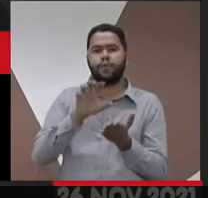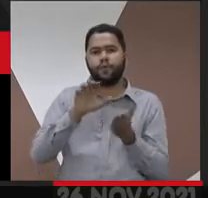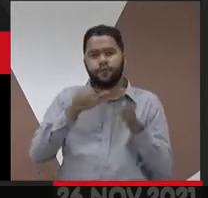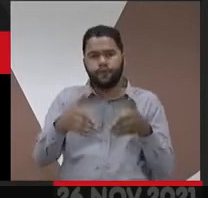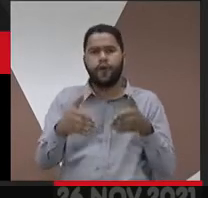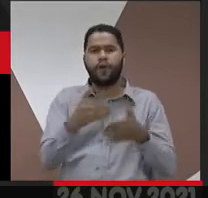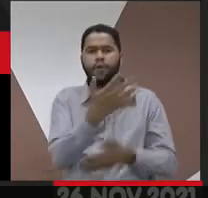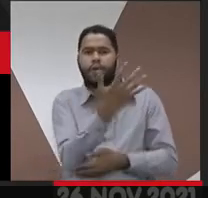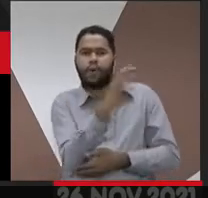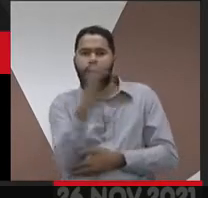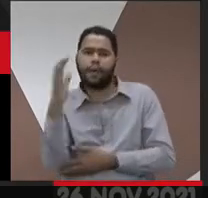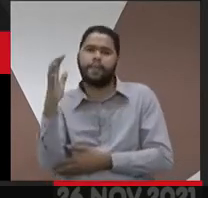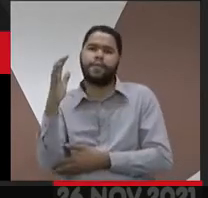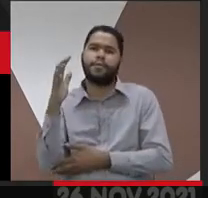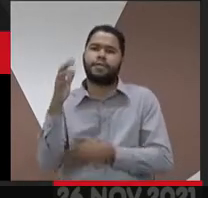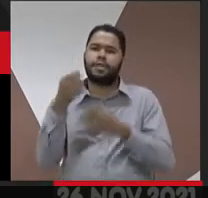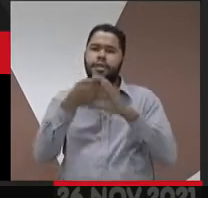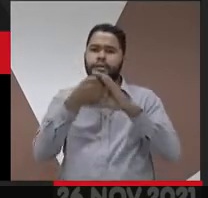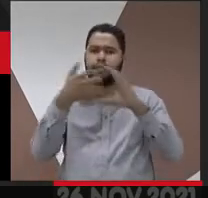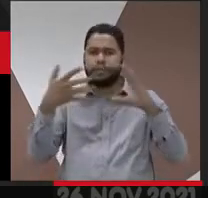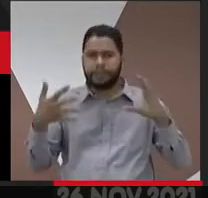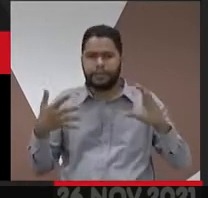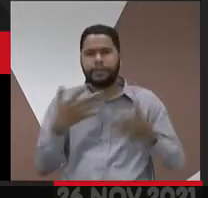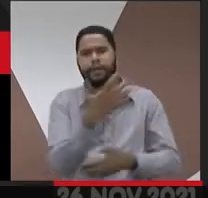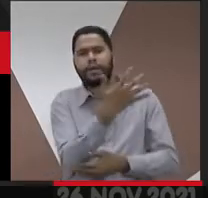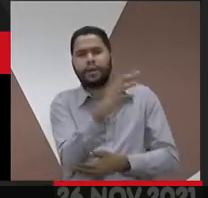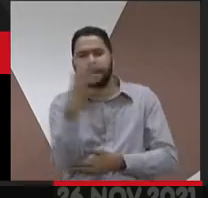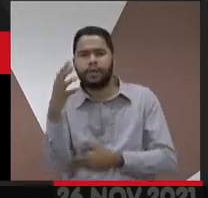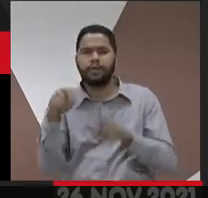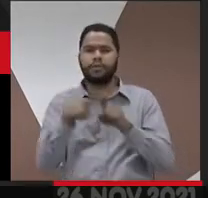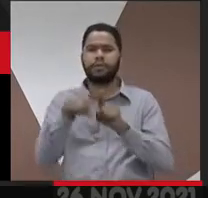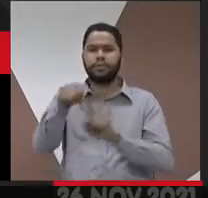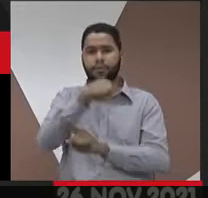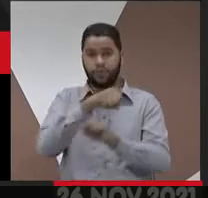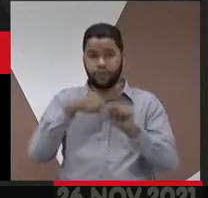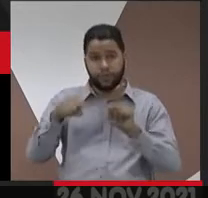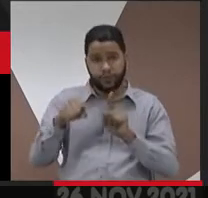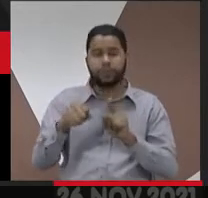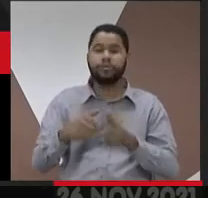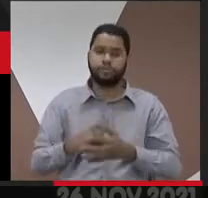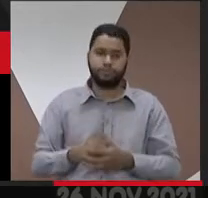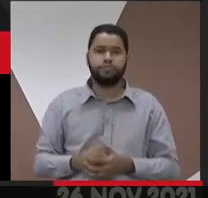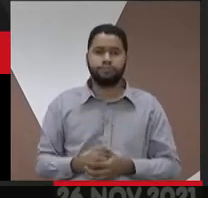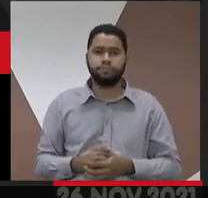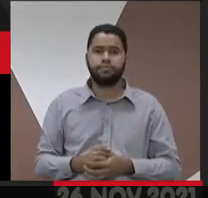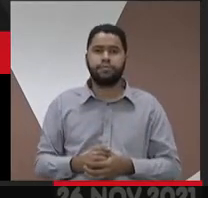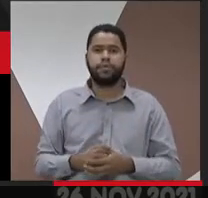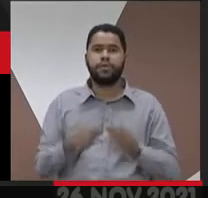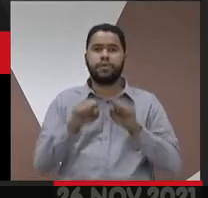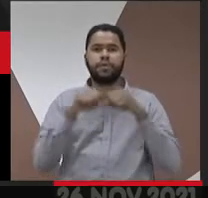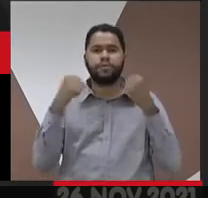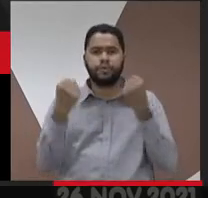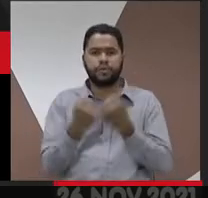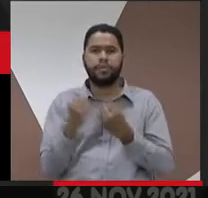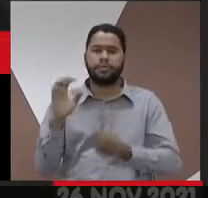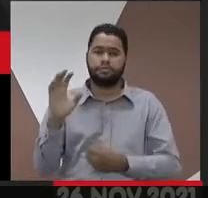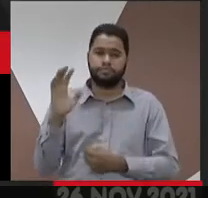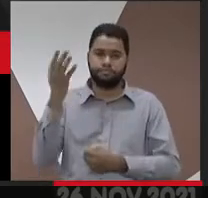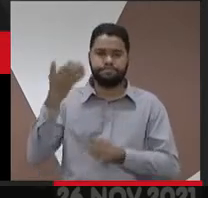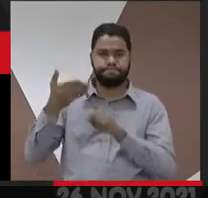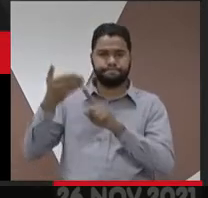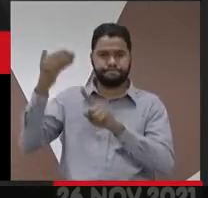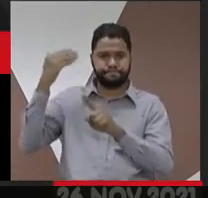procuraram, né? aspectos ambientais e sociais do Rodoanel. Isso foi um seminário online que foi realizado,